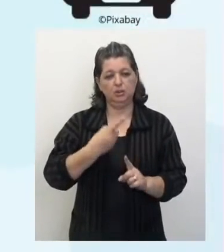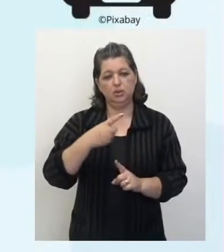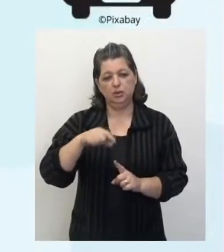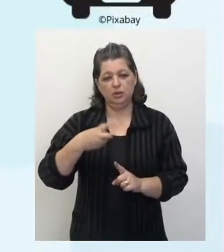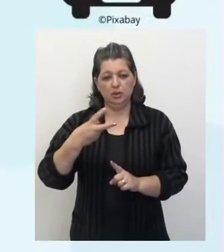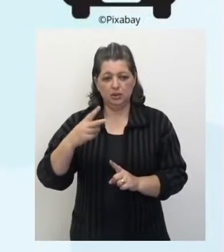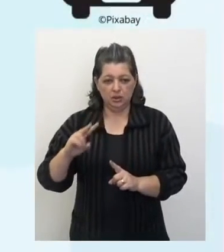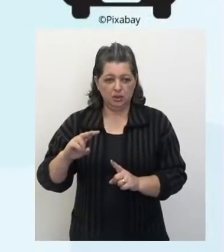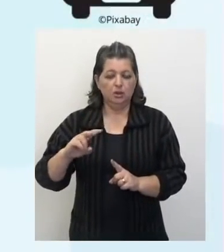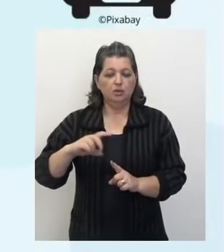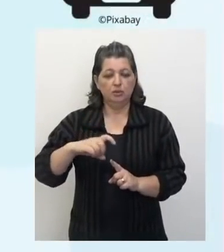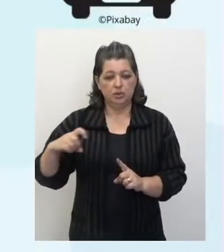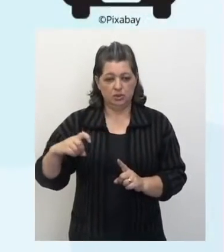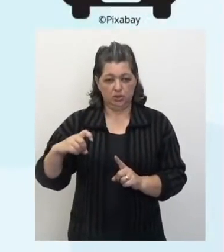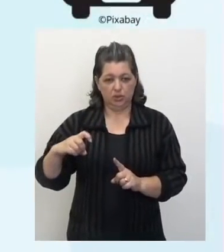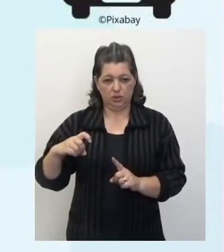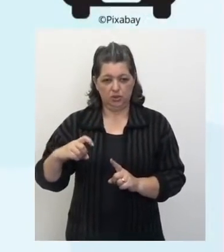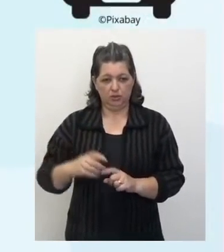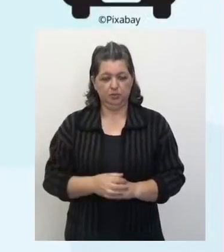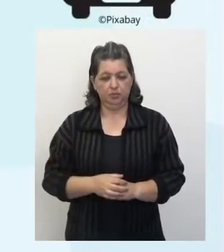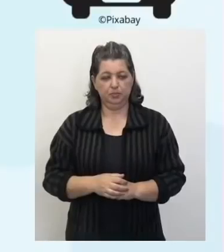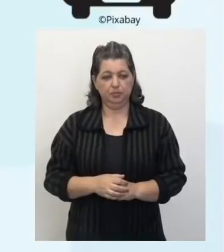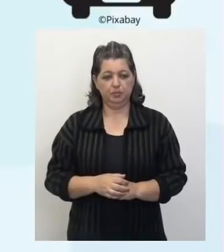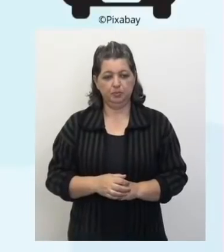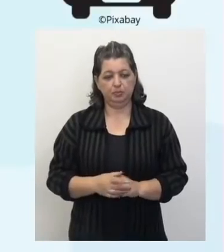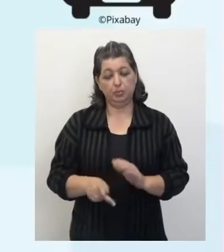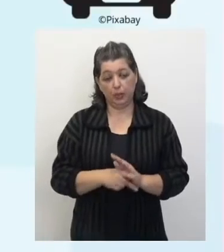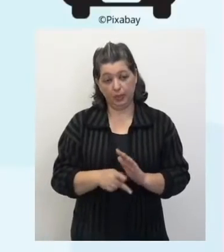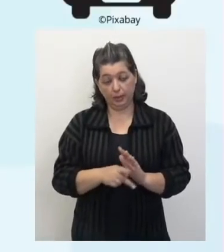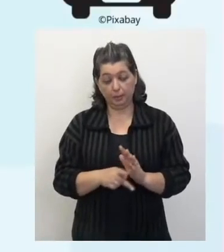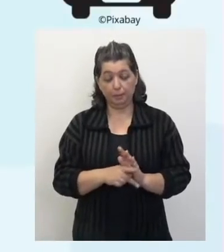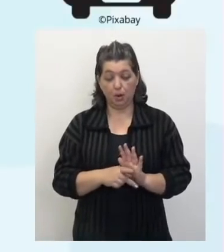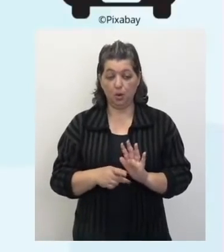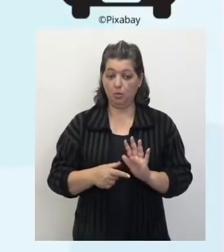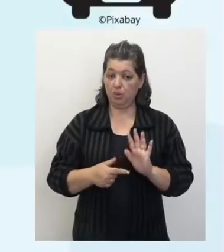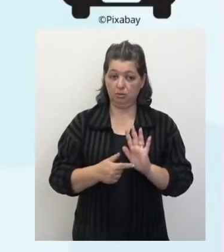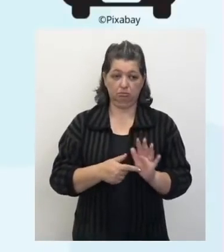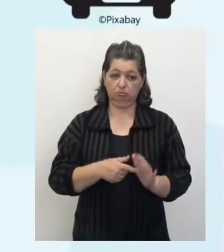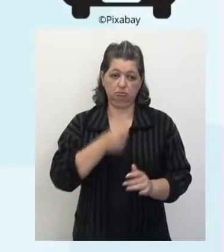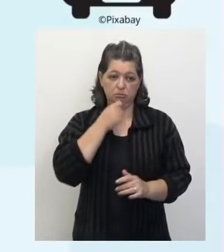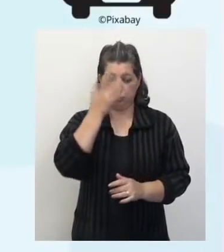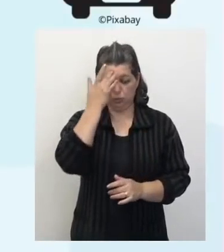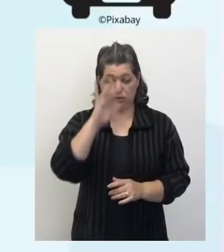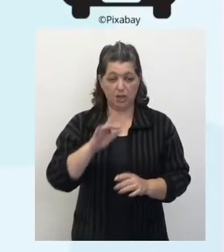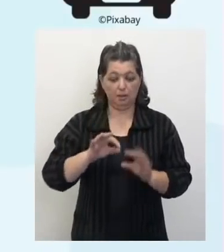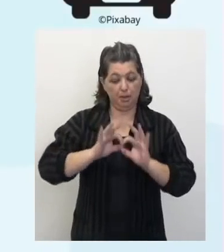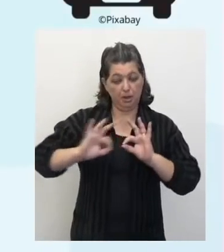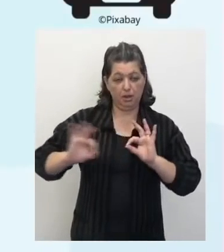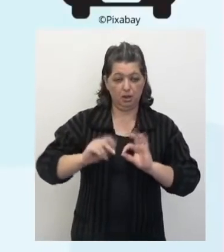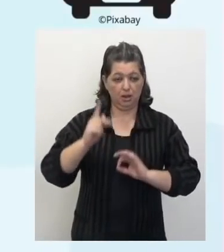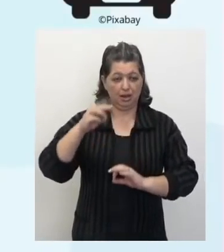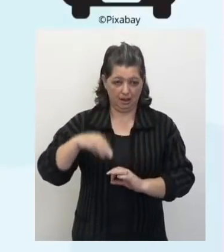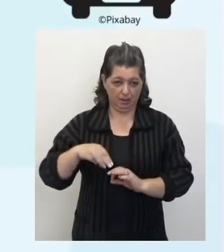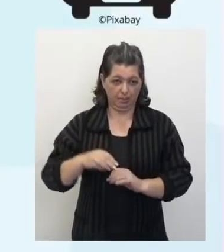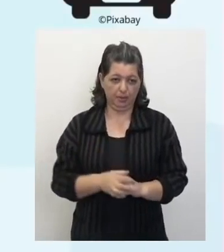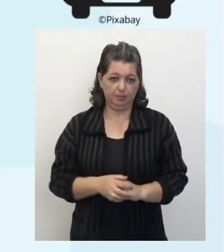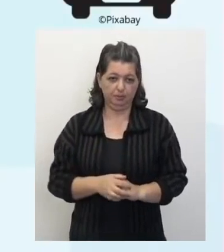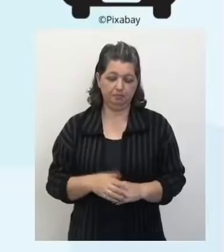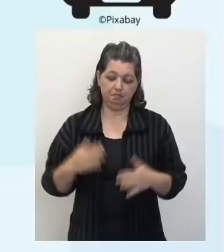dos 7.800 reais, que foi o que ela investiu, e é justamente o foco da pergunta, né? Se nesses 2 primeiros meses ela